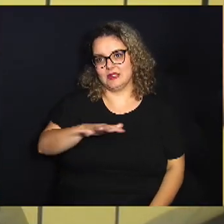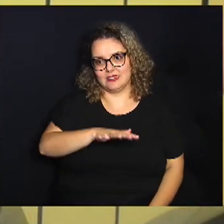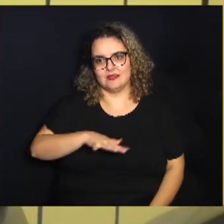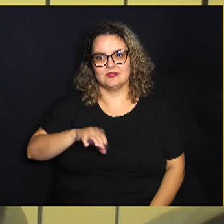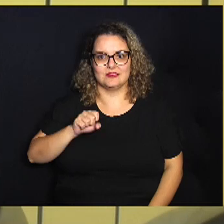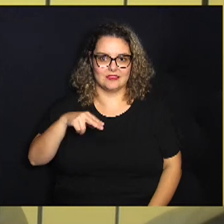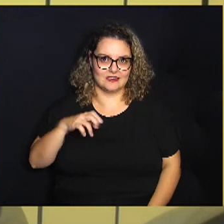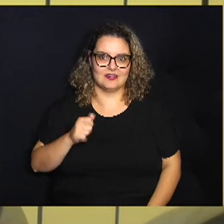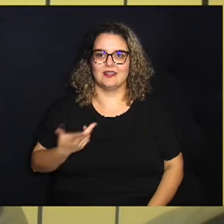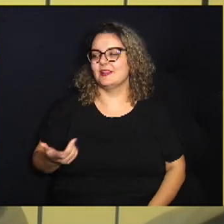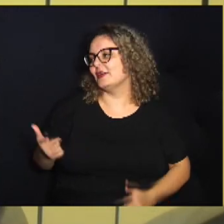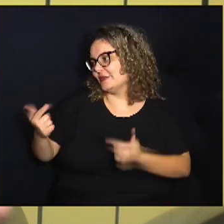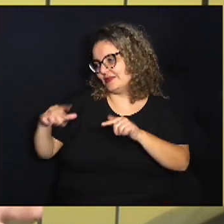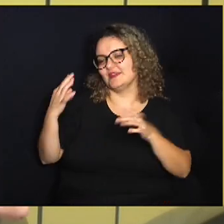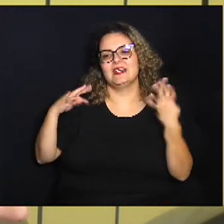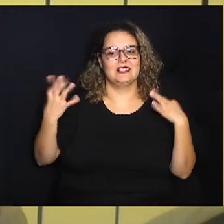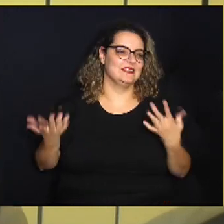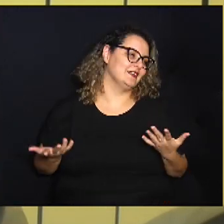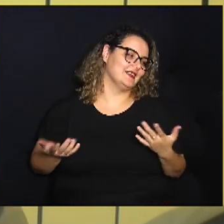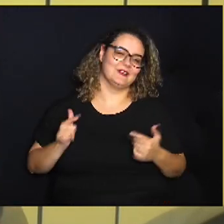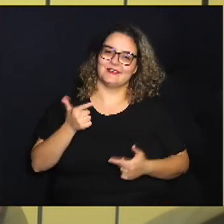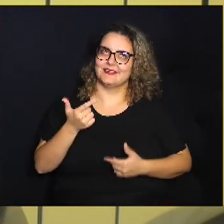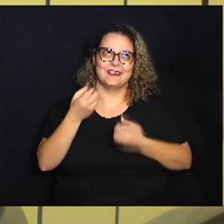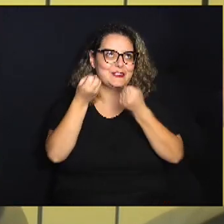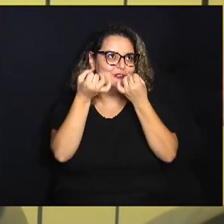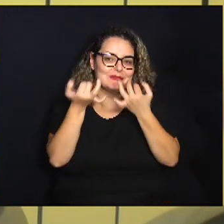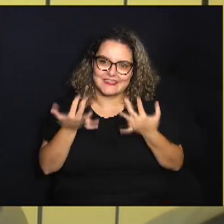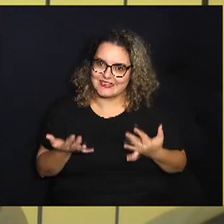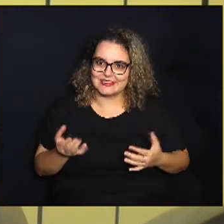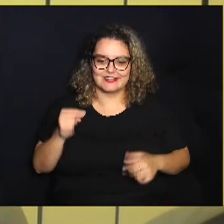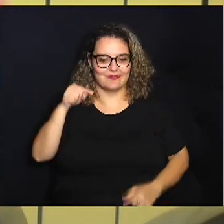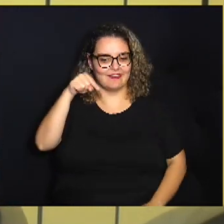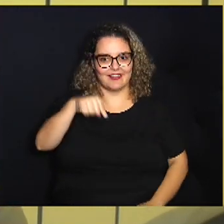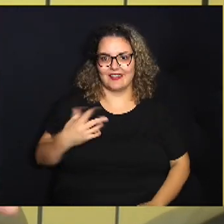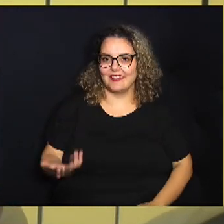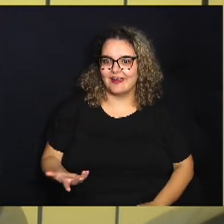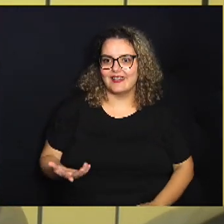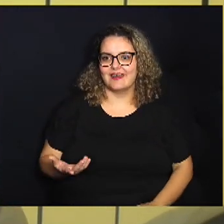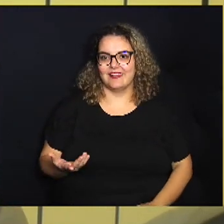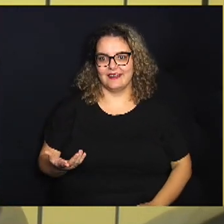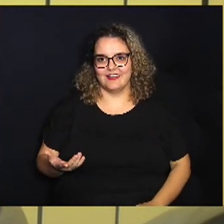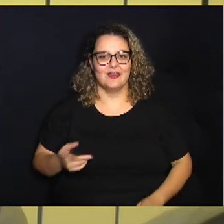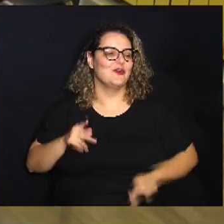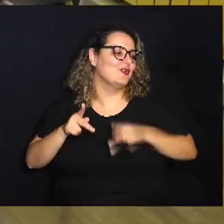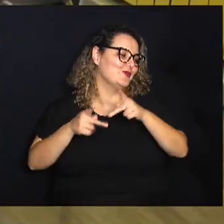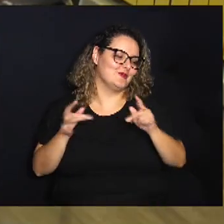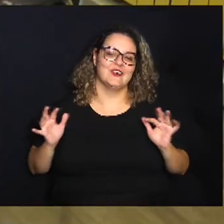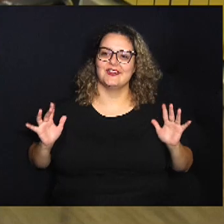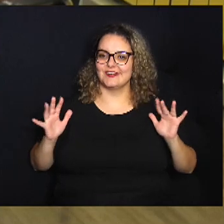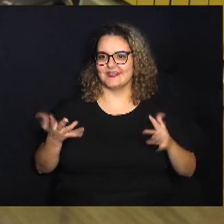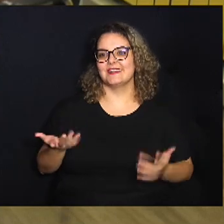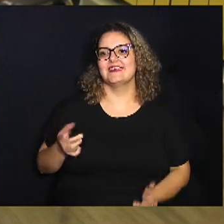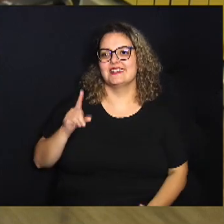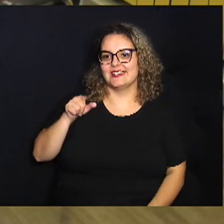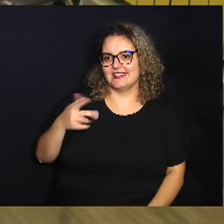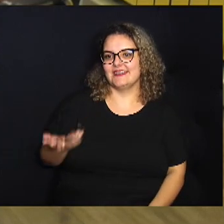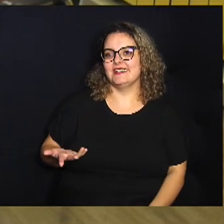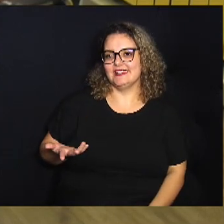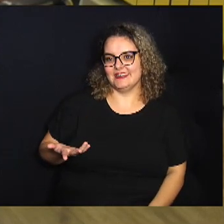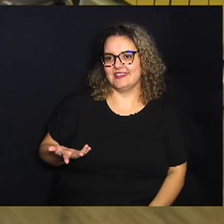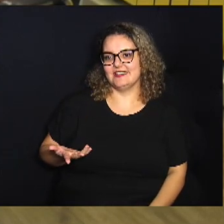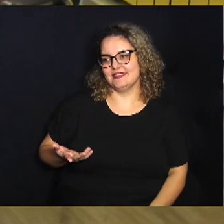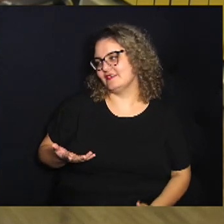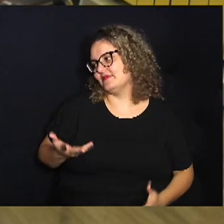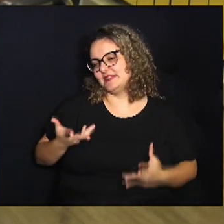pontos turísticos, que é algo assim, indescritível você poder estar ali entre as pontas. O público, né? O público. É